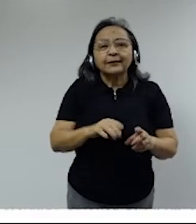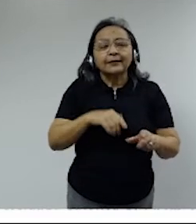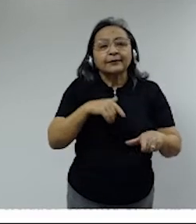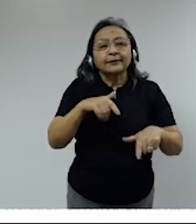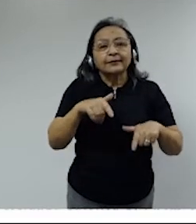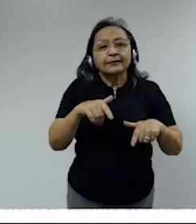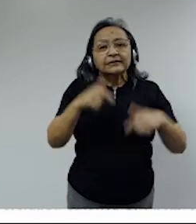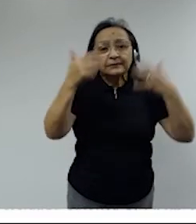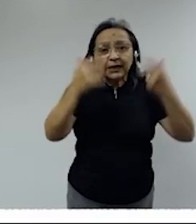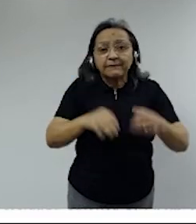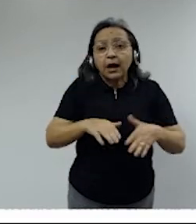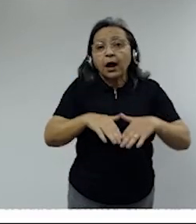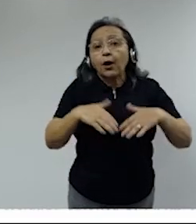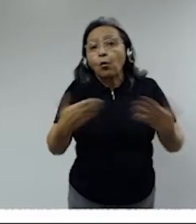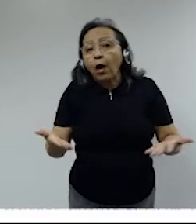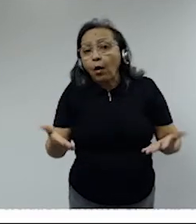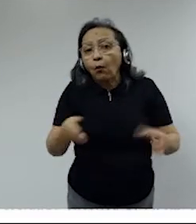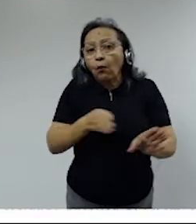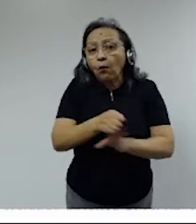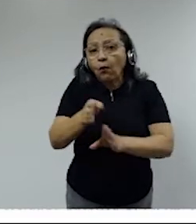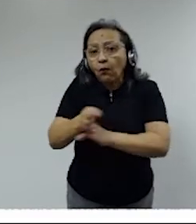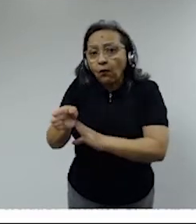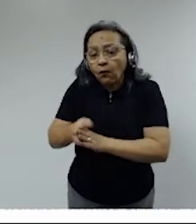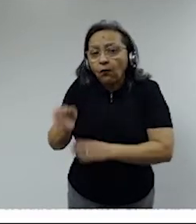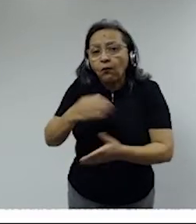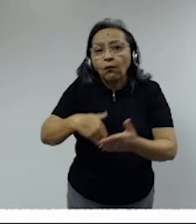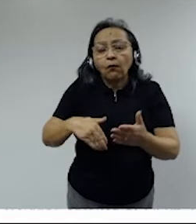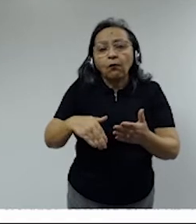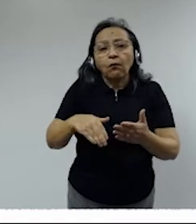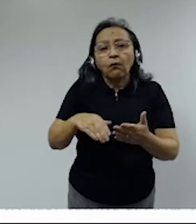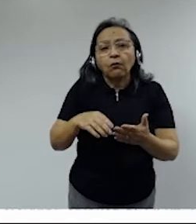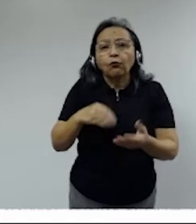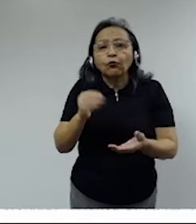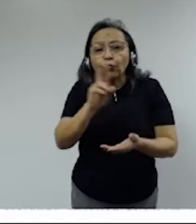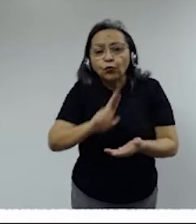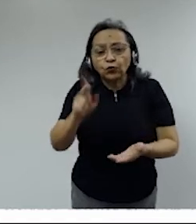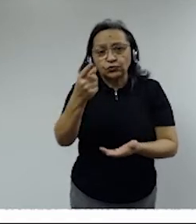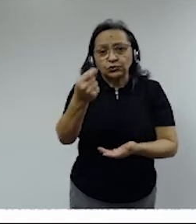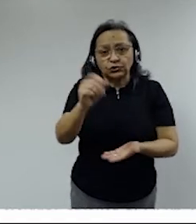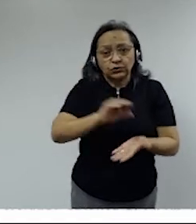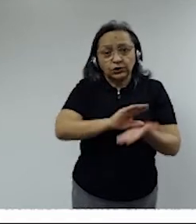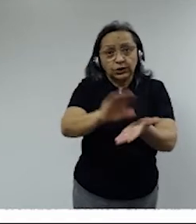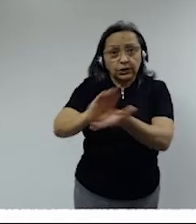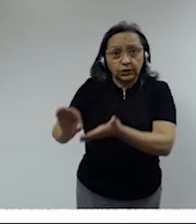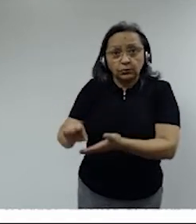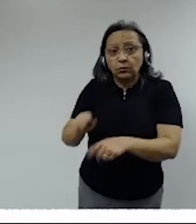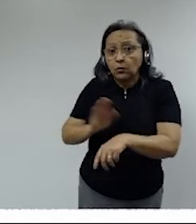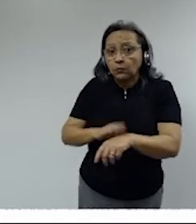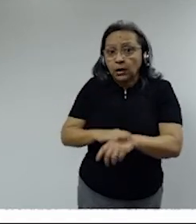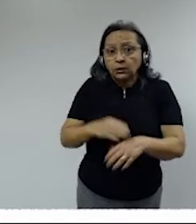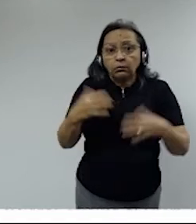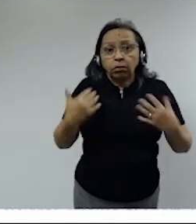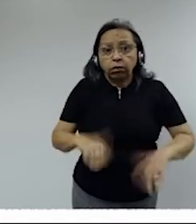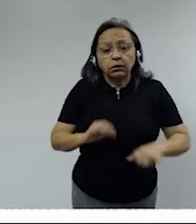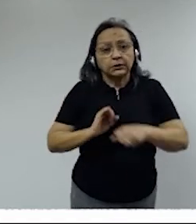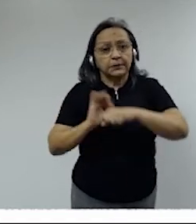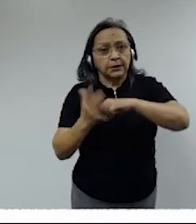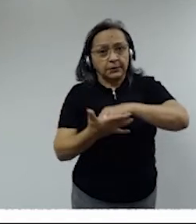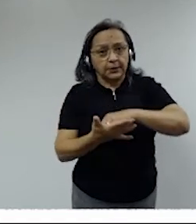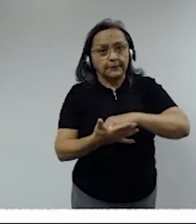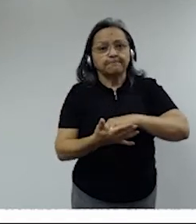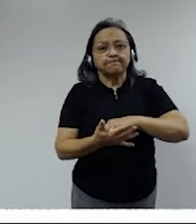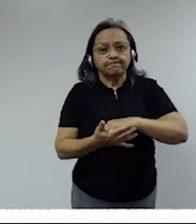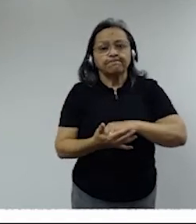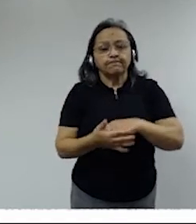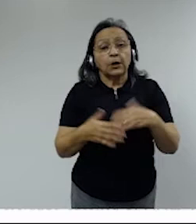seria as recomendações sobre alocação de recursos diante de um esgotamento diante da pandemia, né?